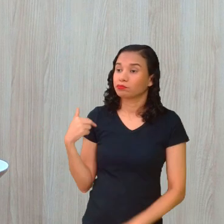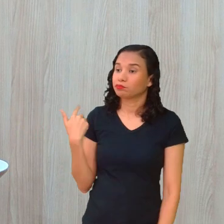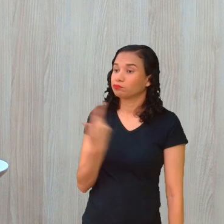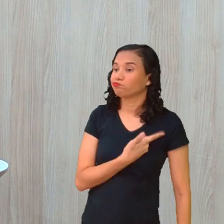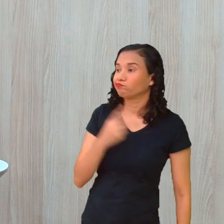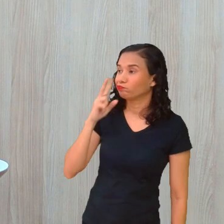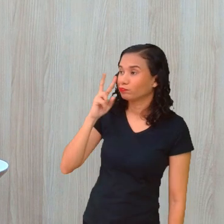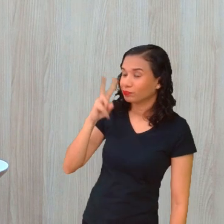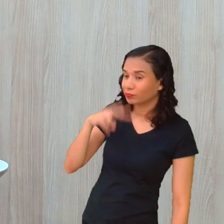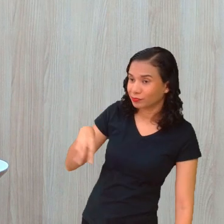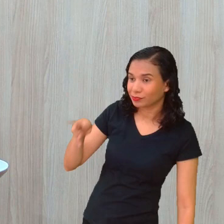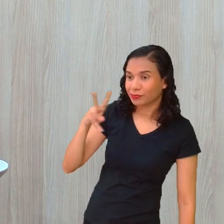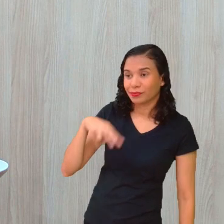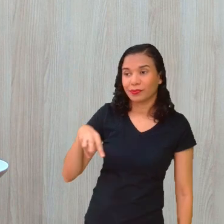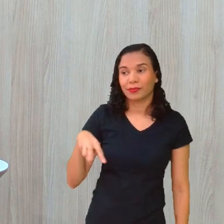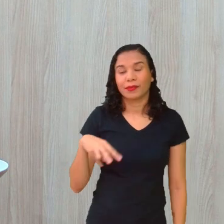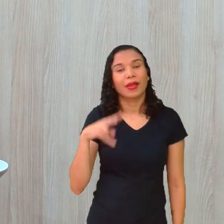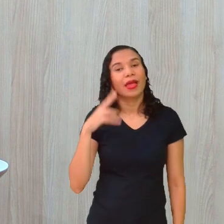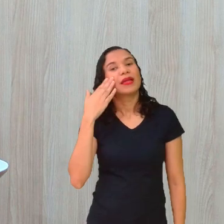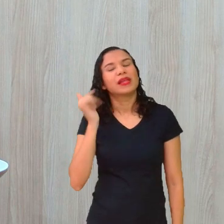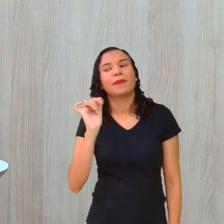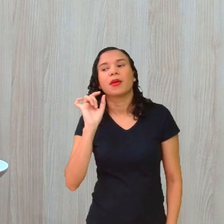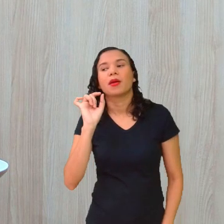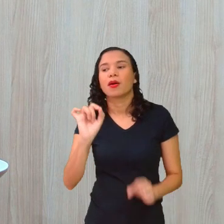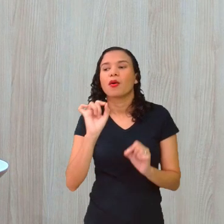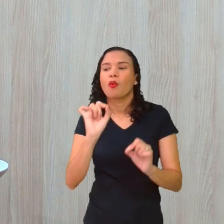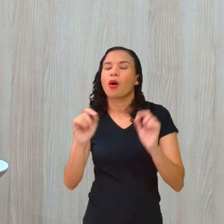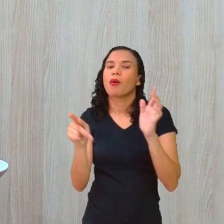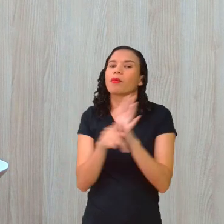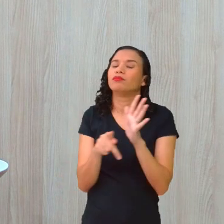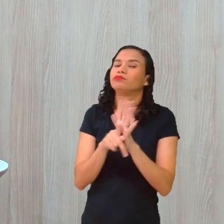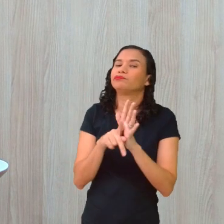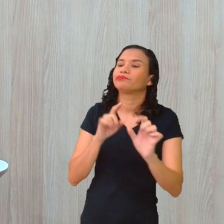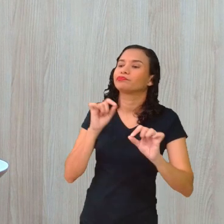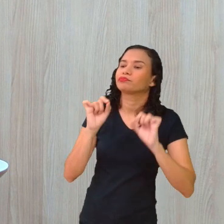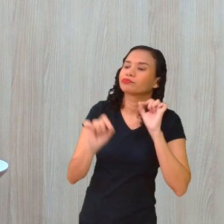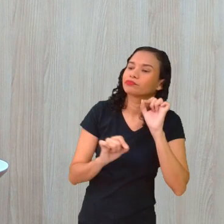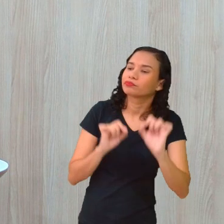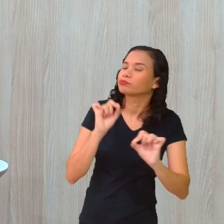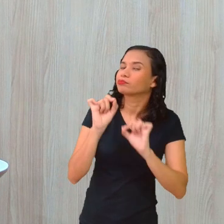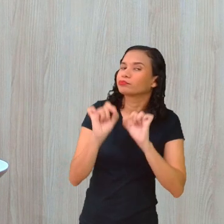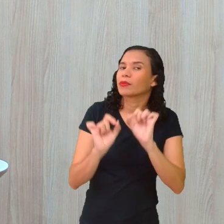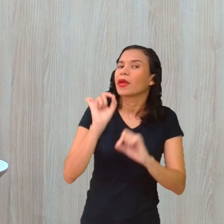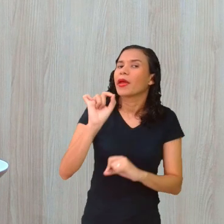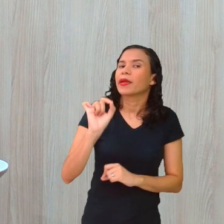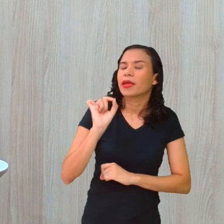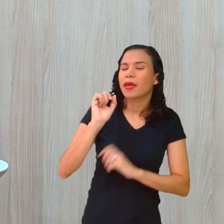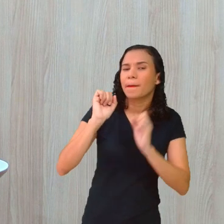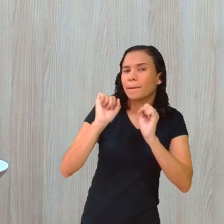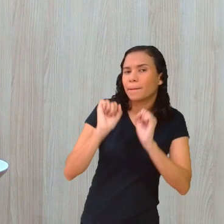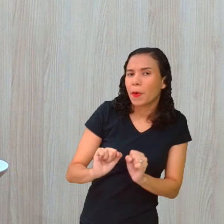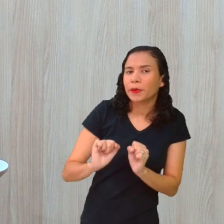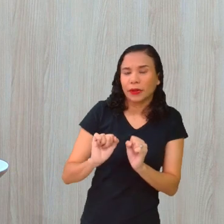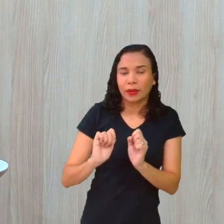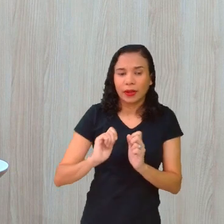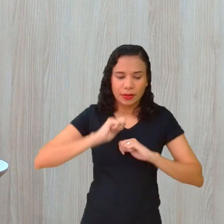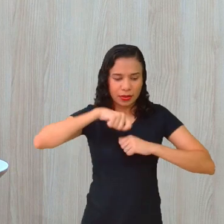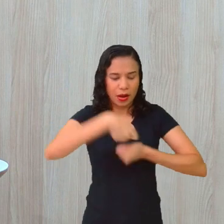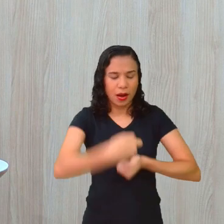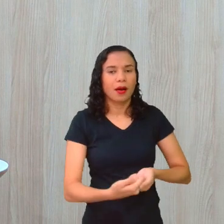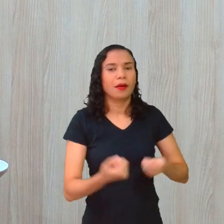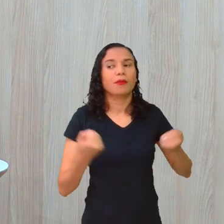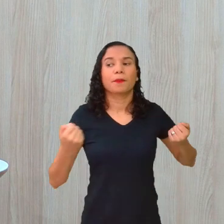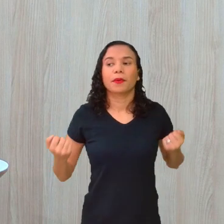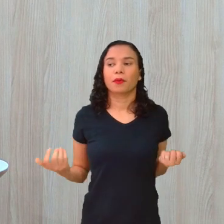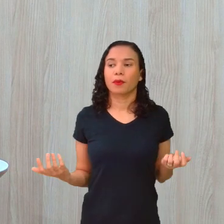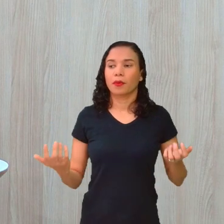recuar. E agora a gente vai descobrir a questão aqui, quem a professora Cláudia pode doar.